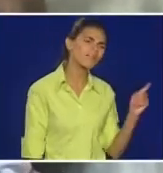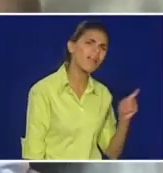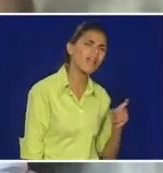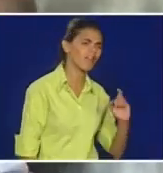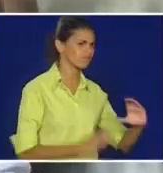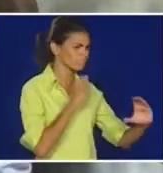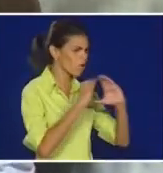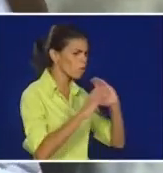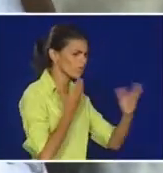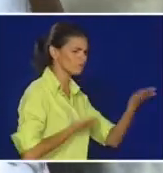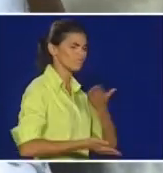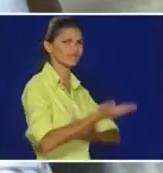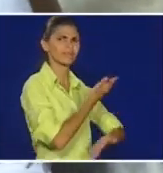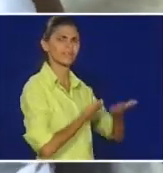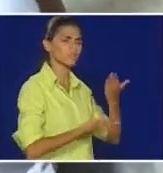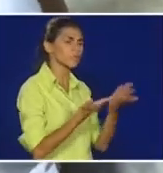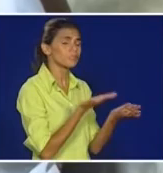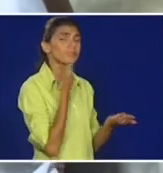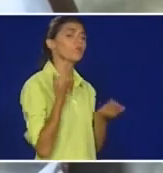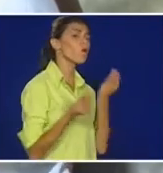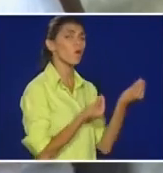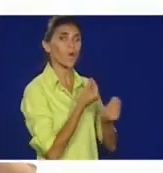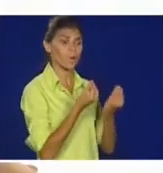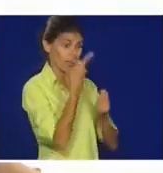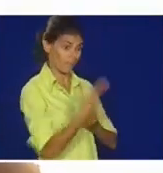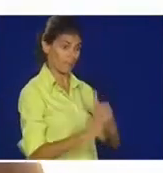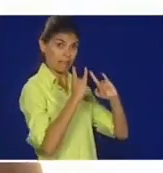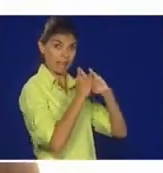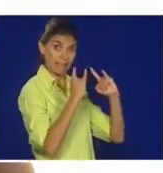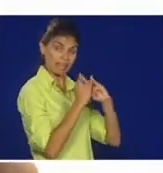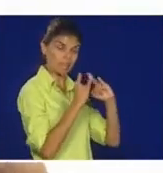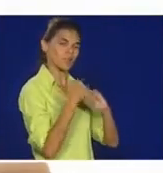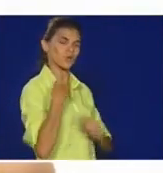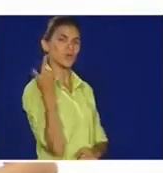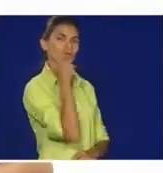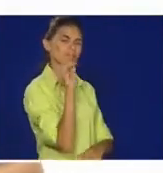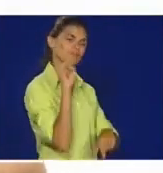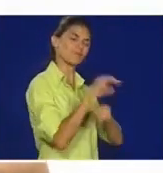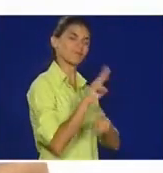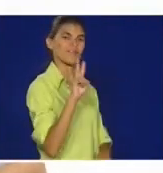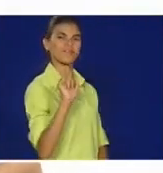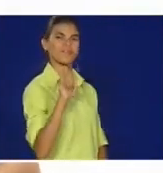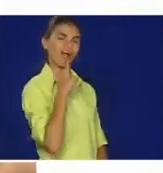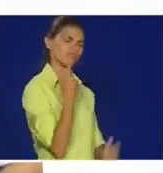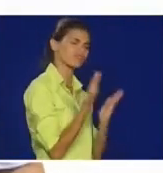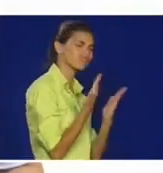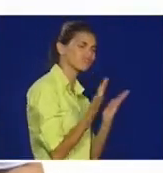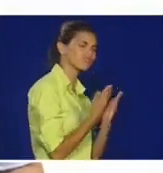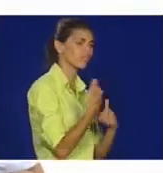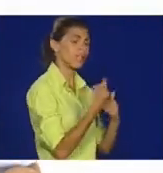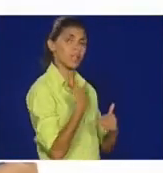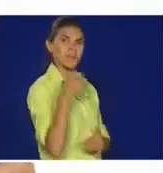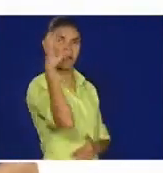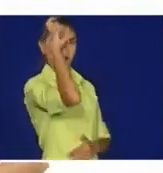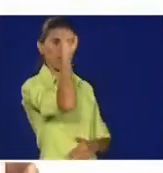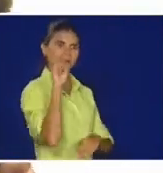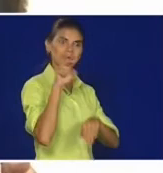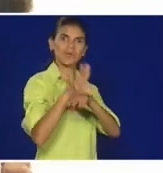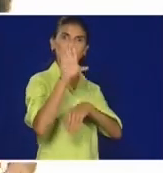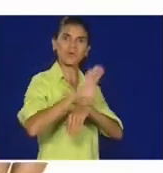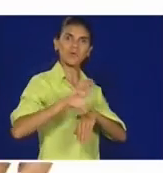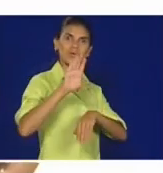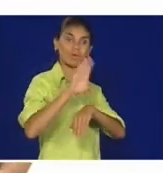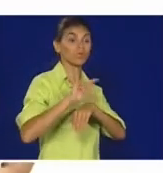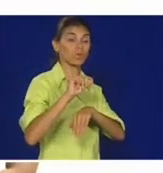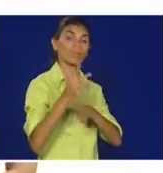Tinha que ter uma linguagem para comunicar com ele, né? Aqui no INES eu consegui vaga para ele estudar e para mim aprender a língua de